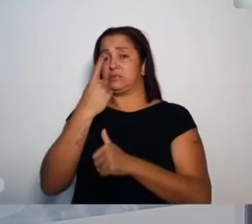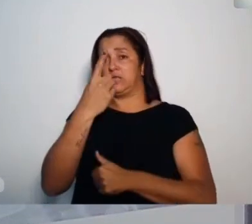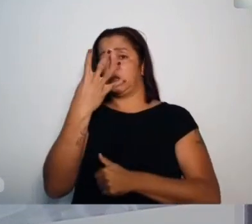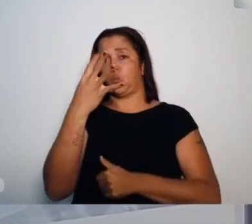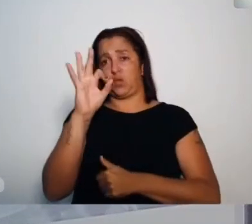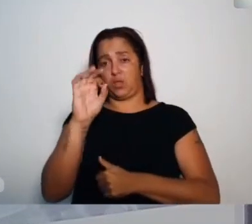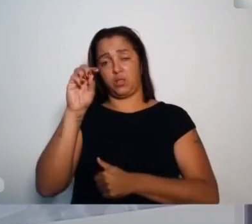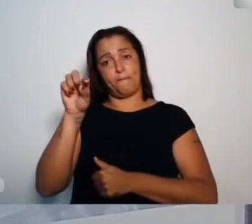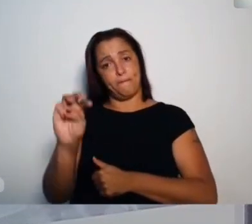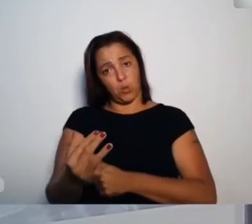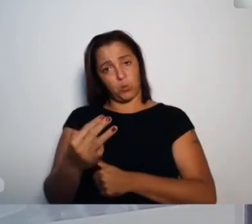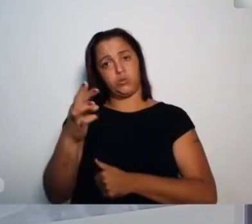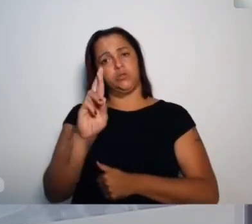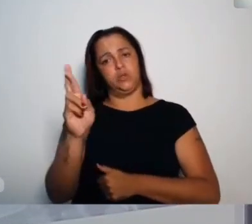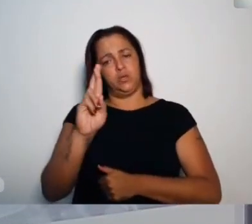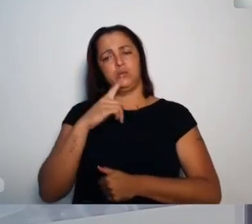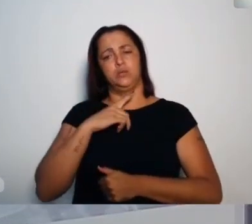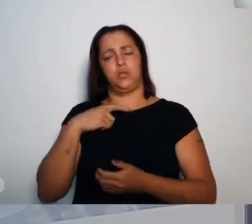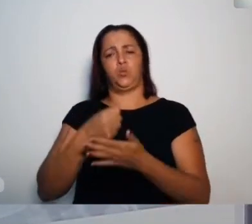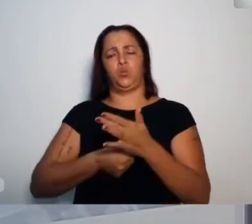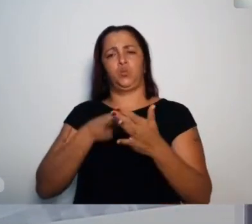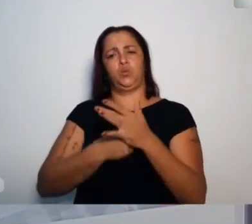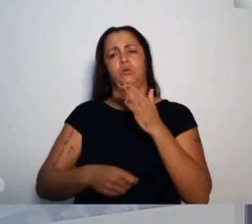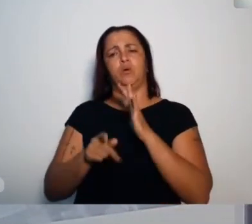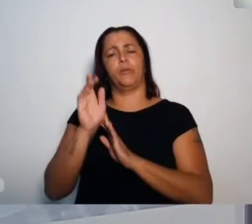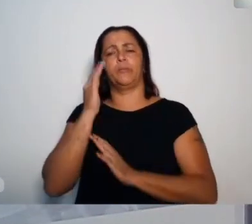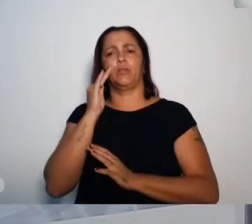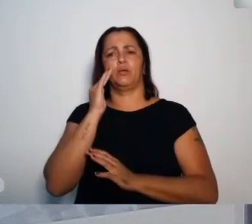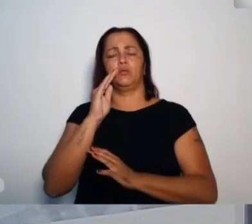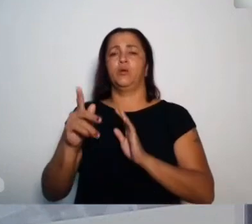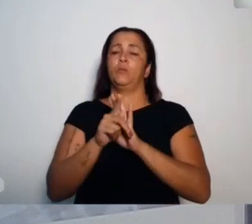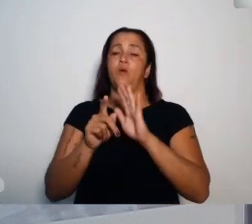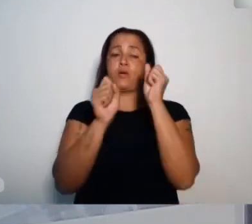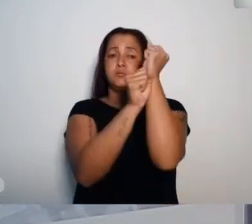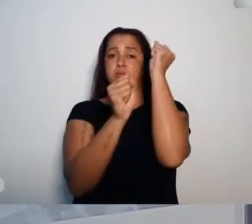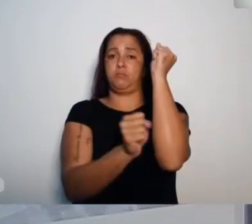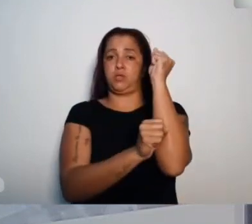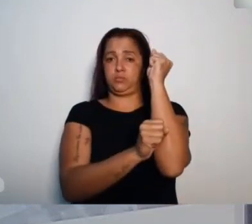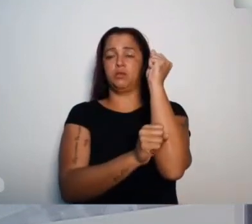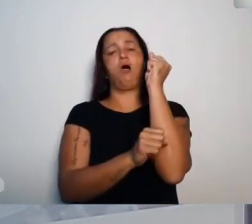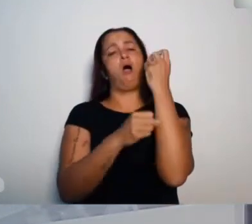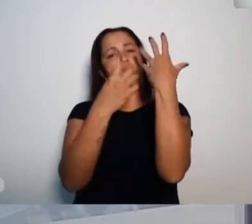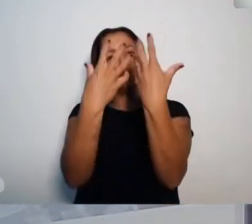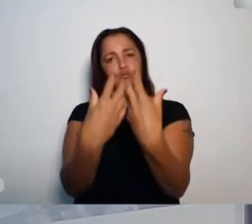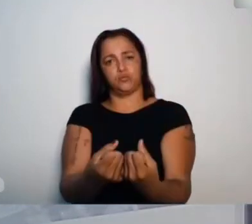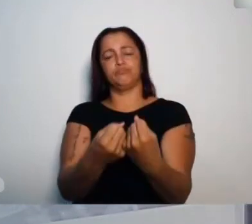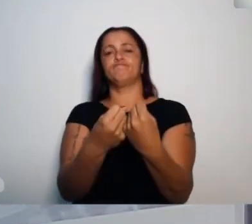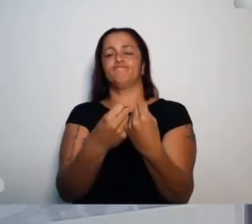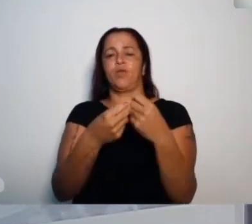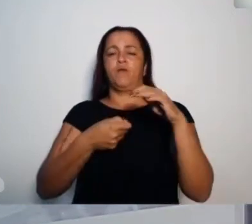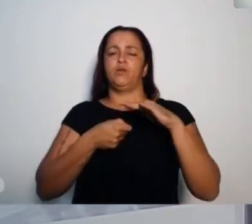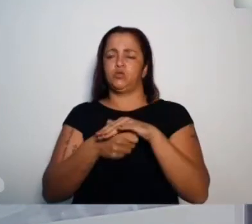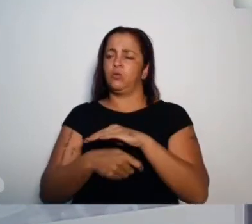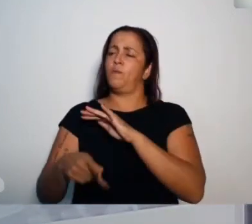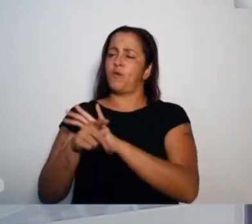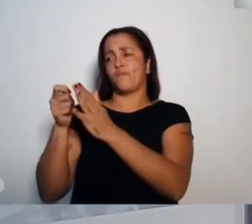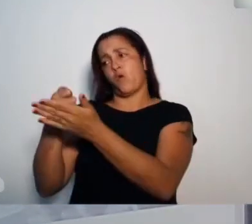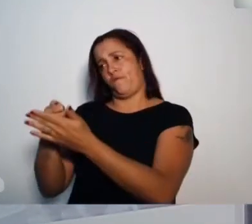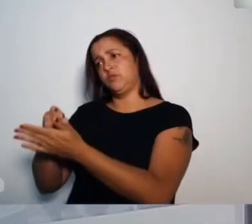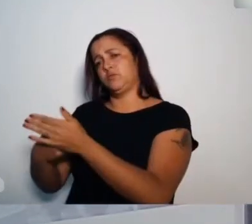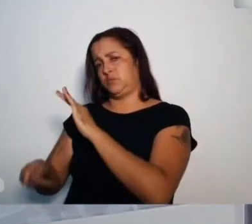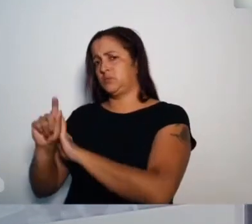e o entendimento e ouvir a população, a Sabesp assumiu esse investimento, que na verdade era obrigação dela